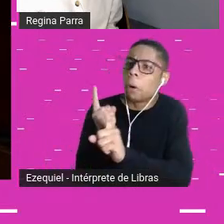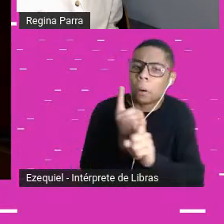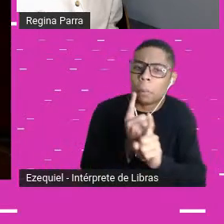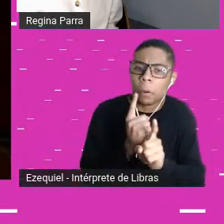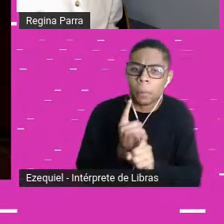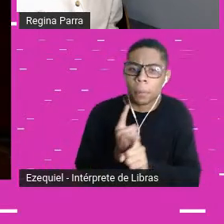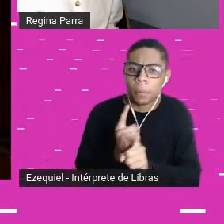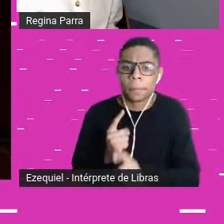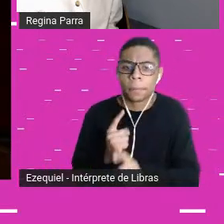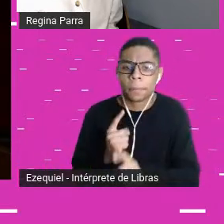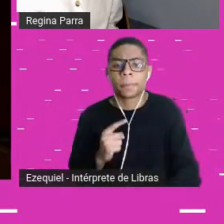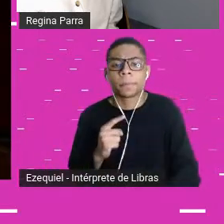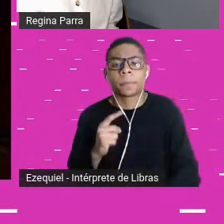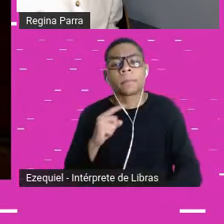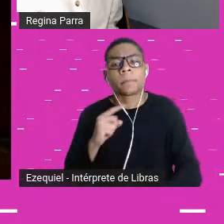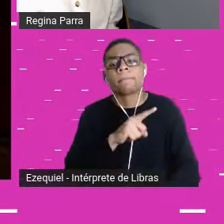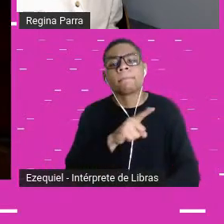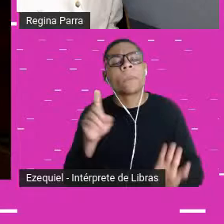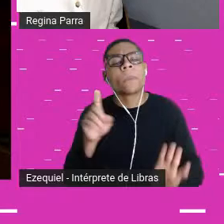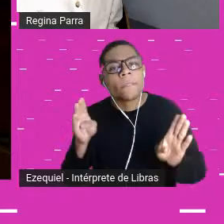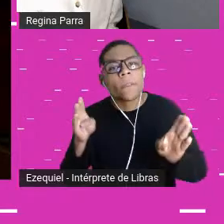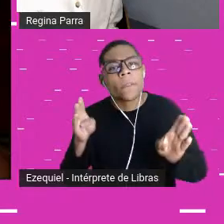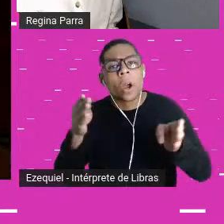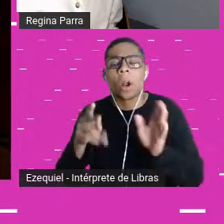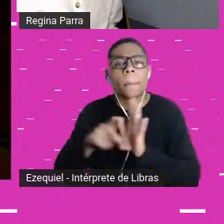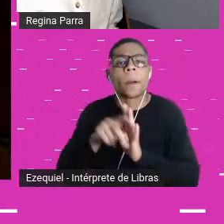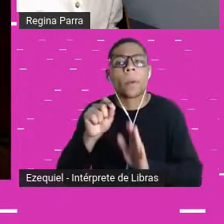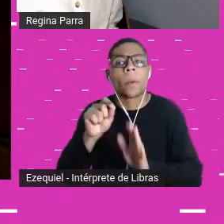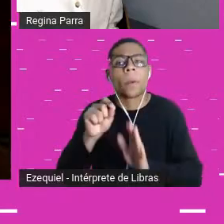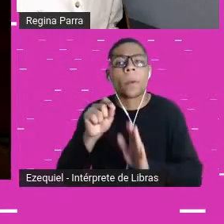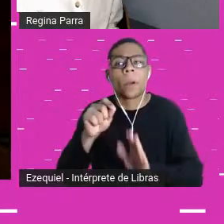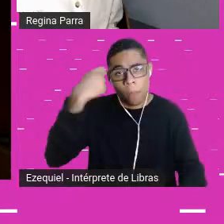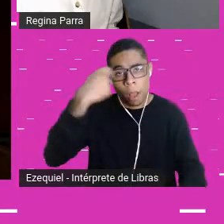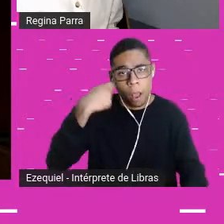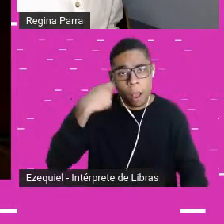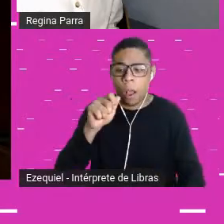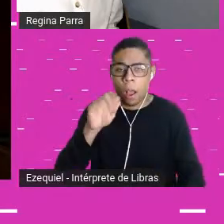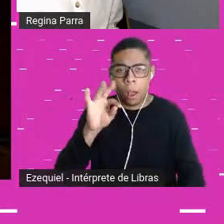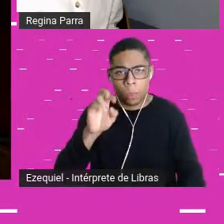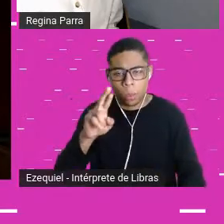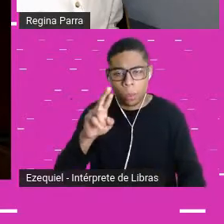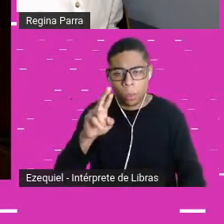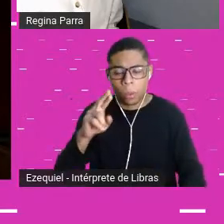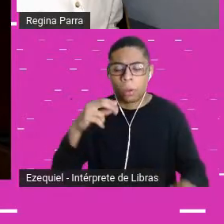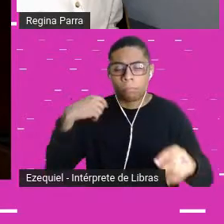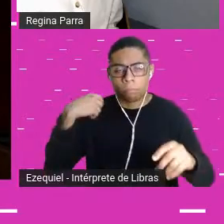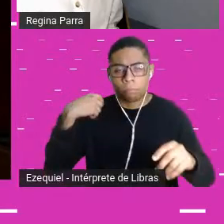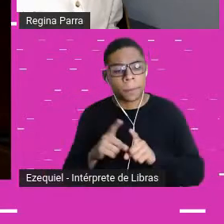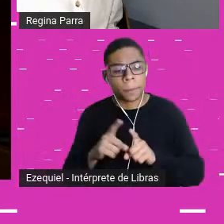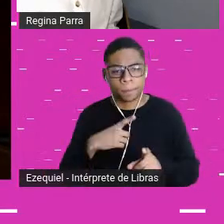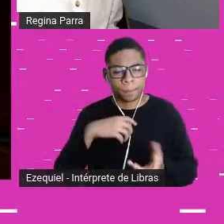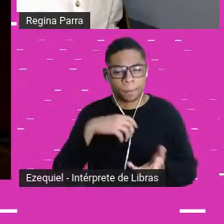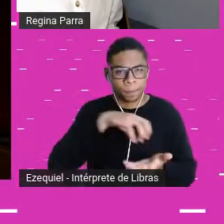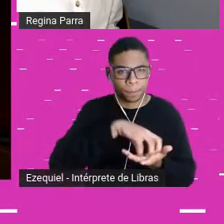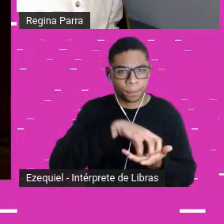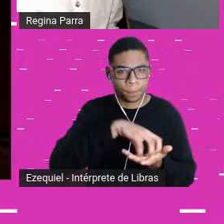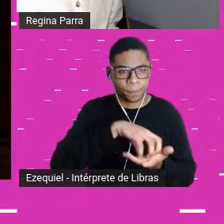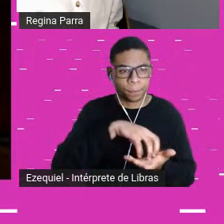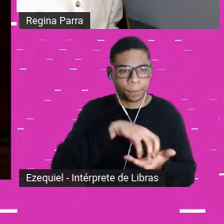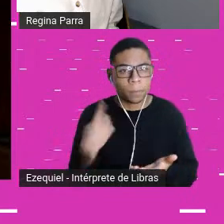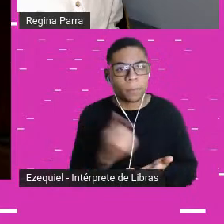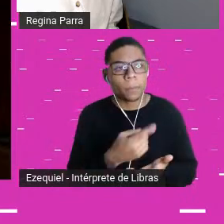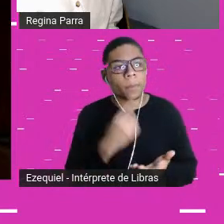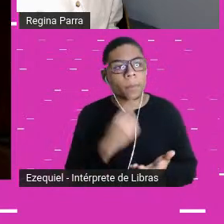essa coisa do ator, desconstrução no sentido estético também, assim, de desconstruir tudo,